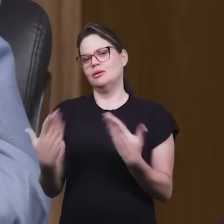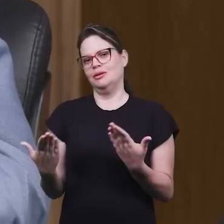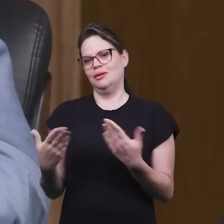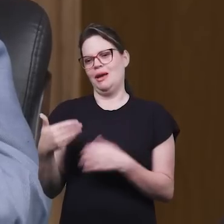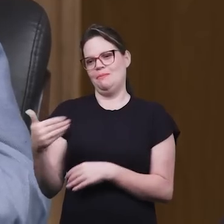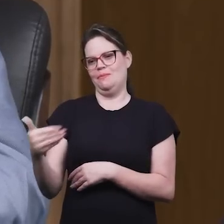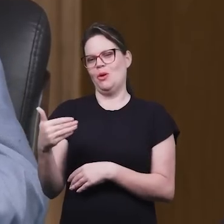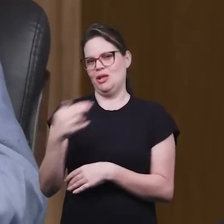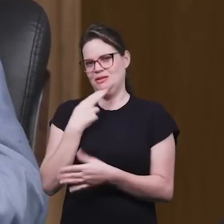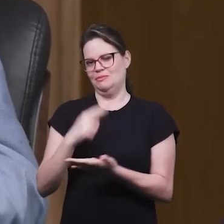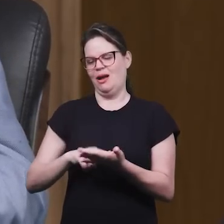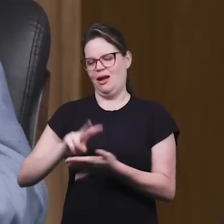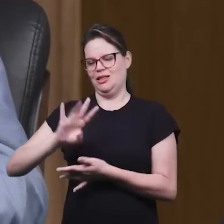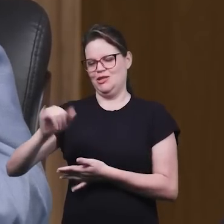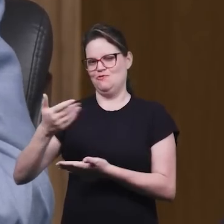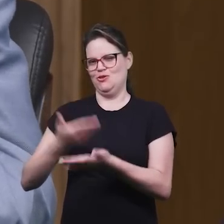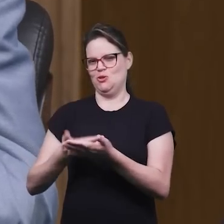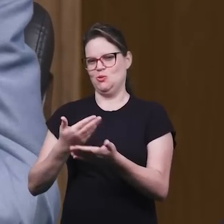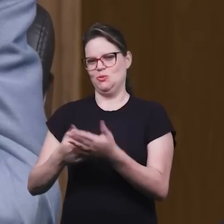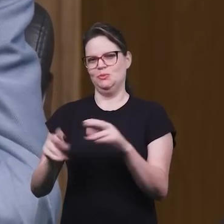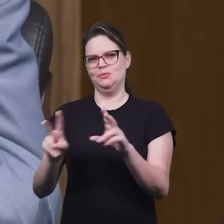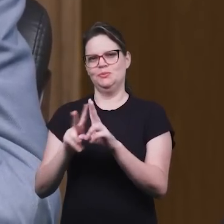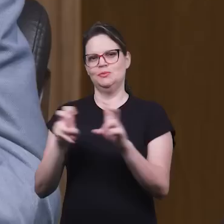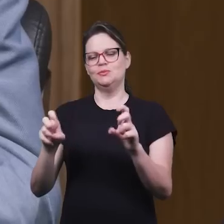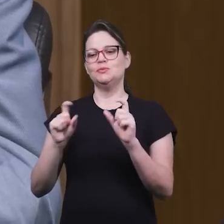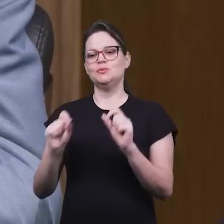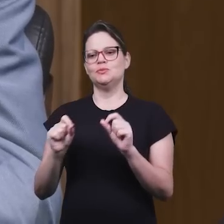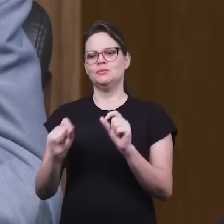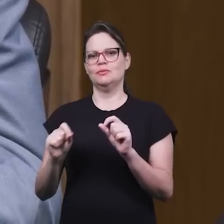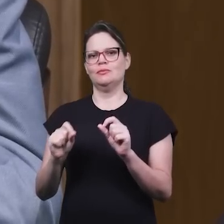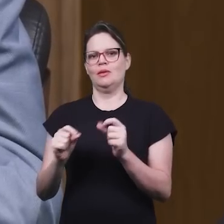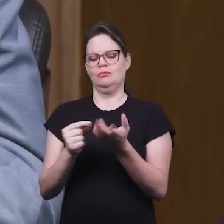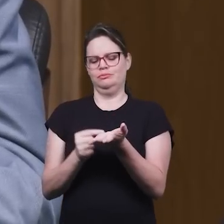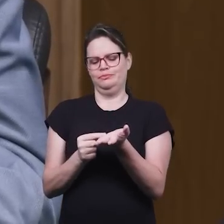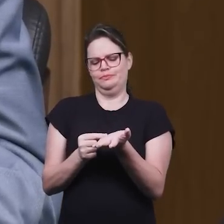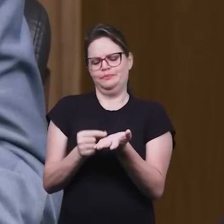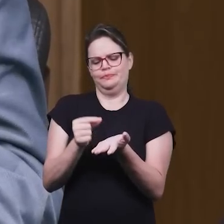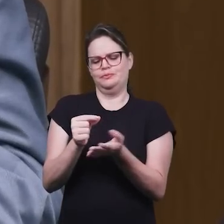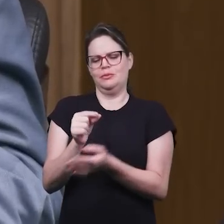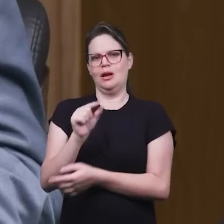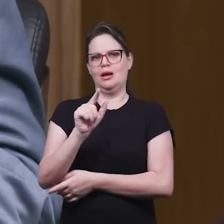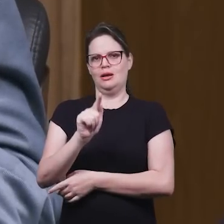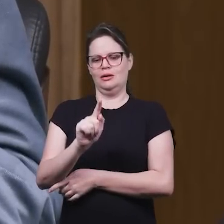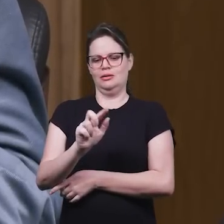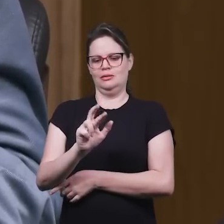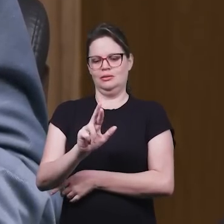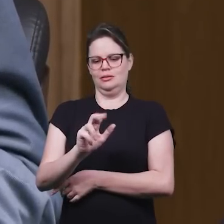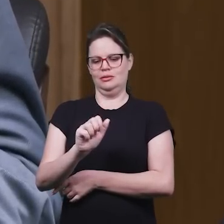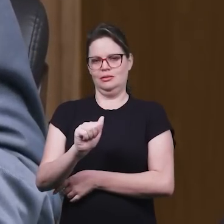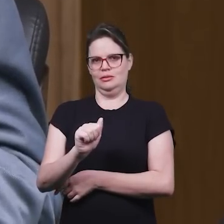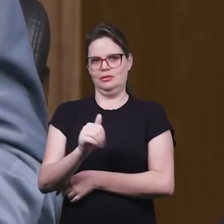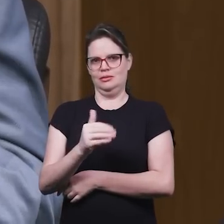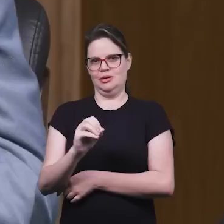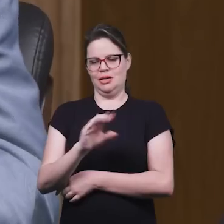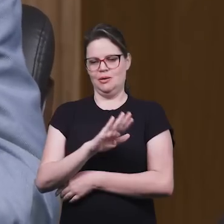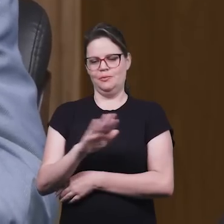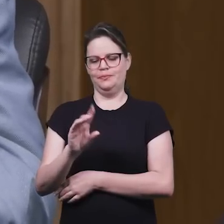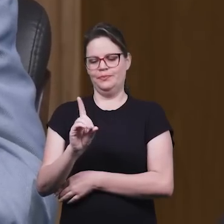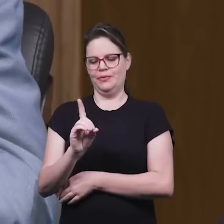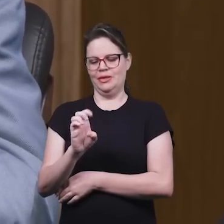é a próxima carta, que fala a respeito do grão de mostarda, que diz respeito à fé,